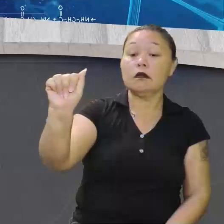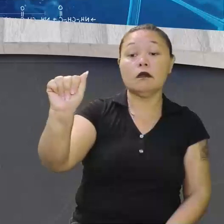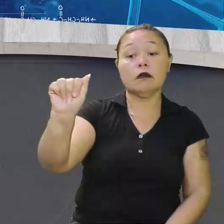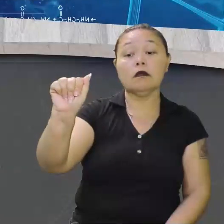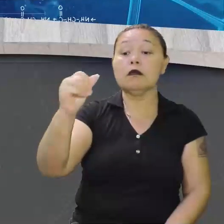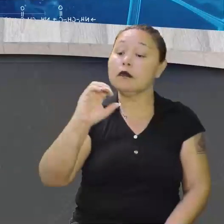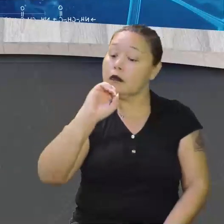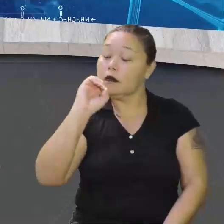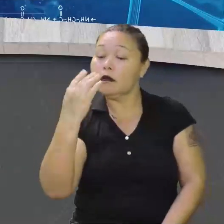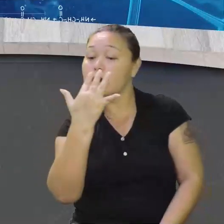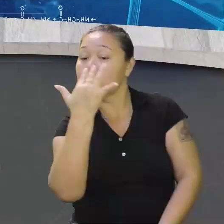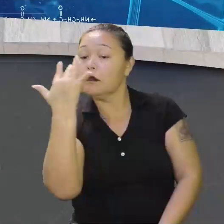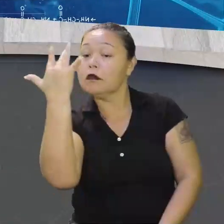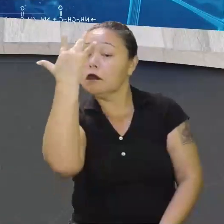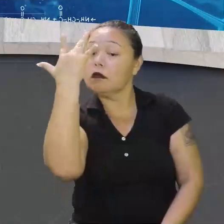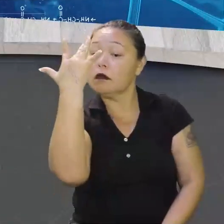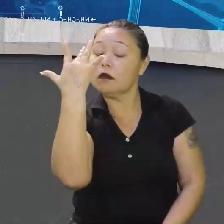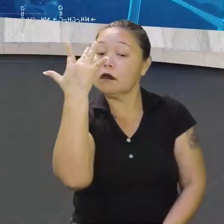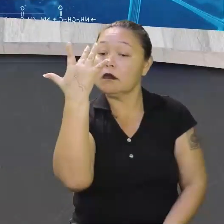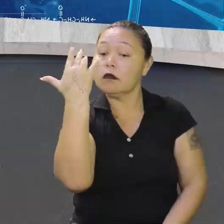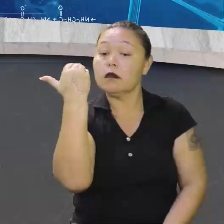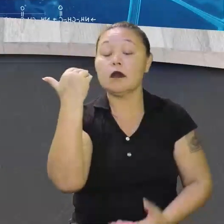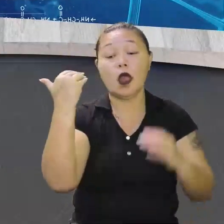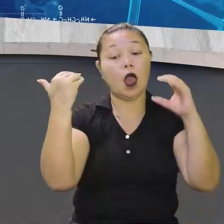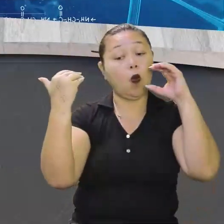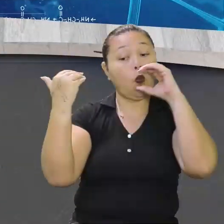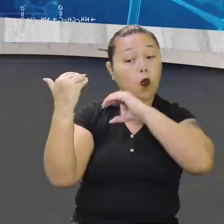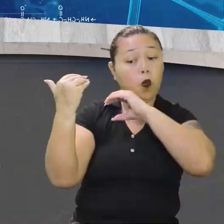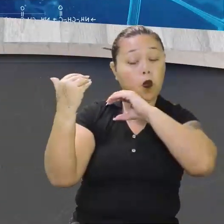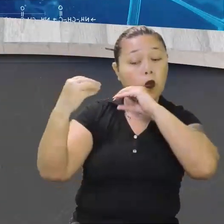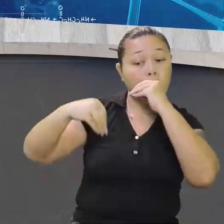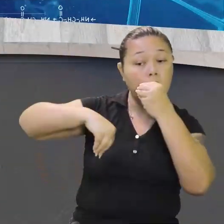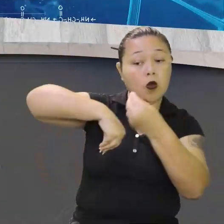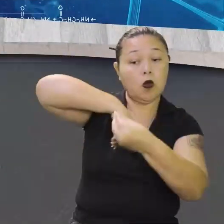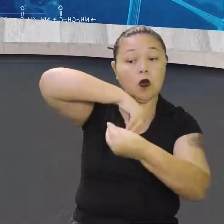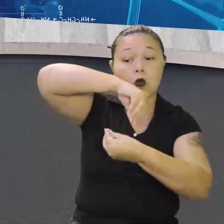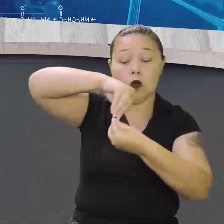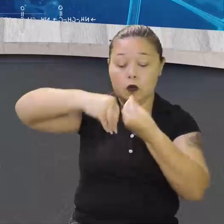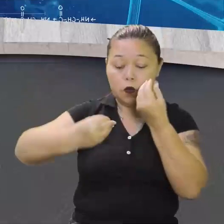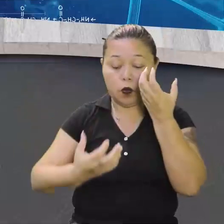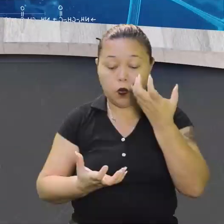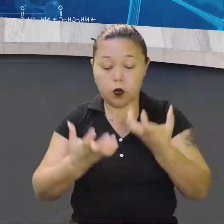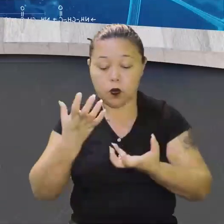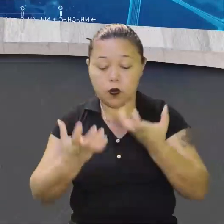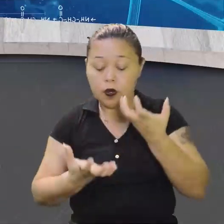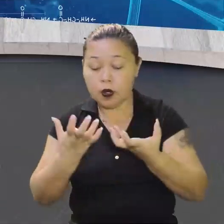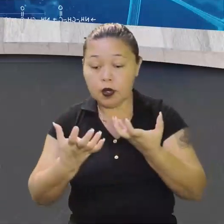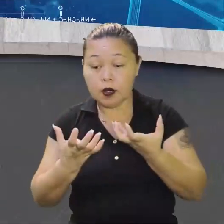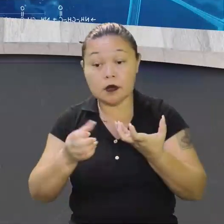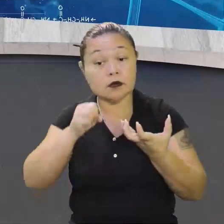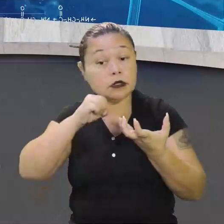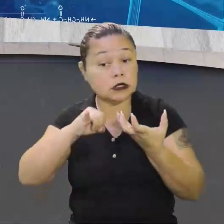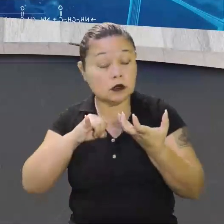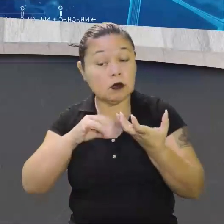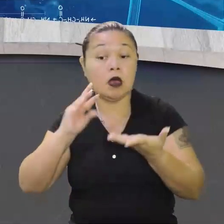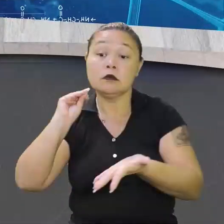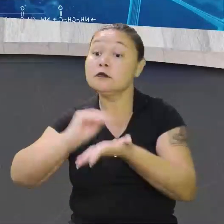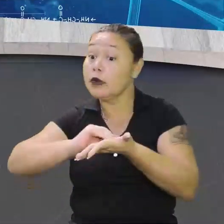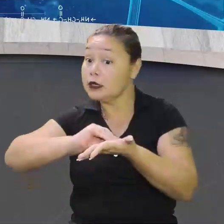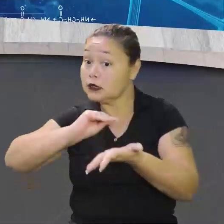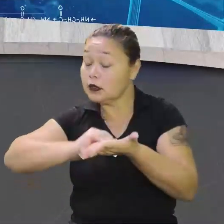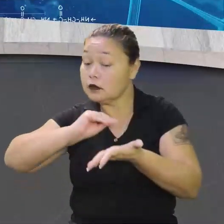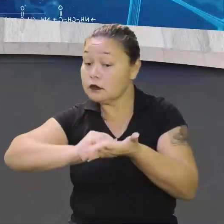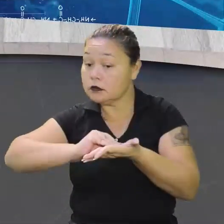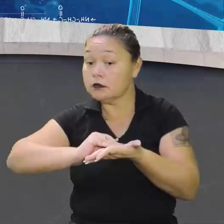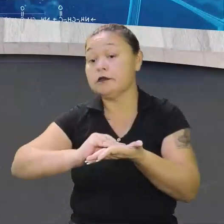Oxigênio do ar e o calor fez com que a fogueira queimasse. Mas se a reação é incompleta, monóxido